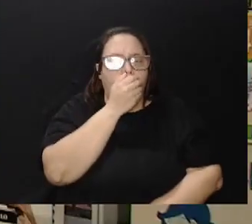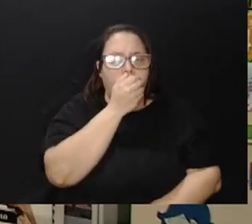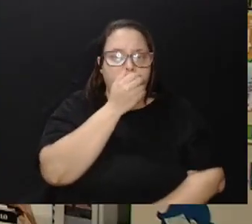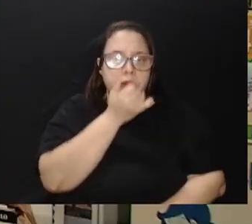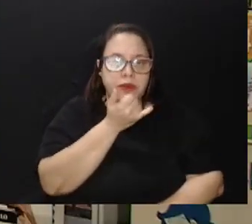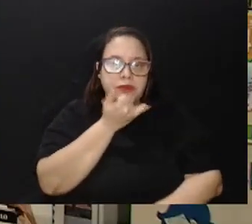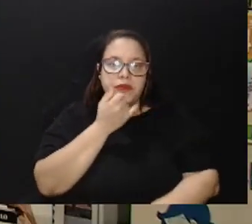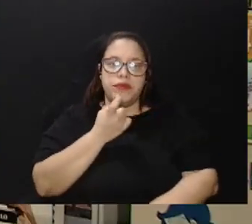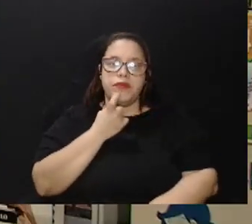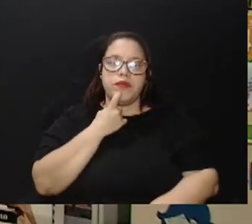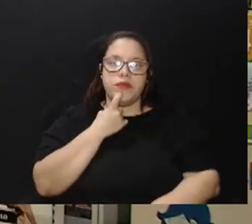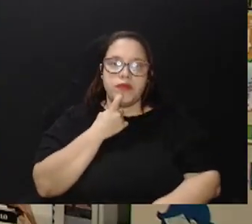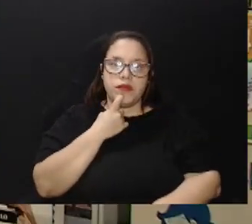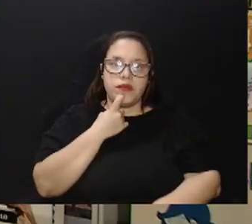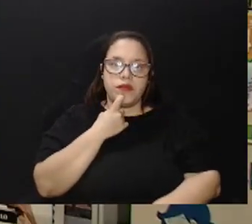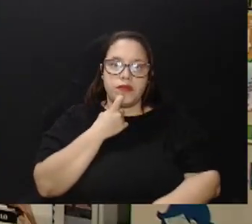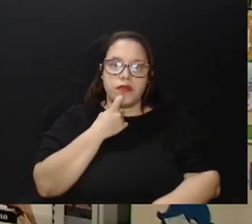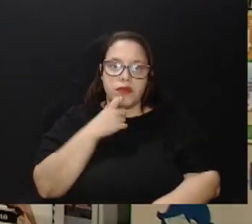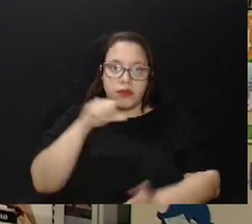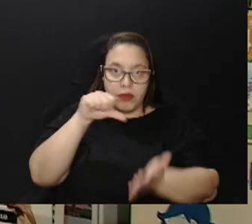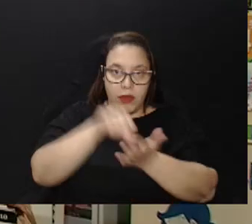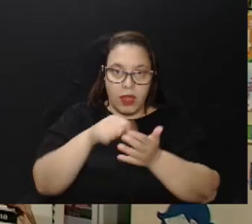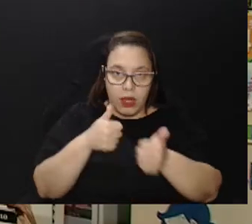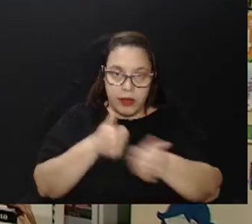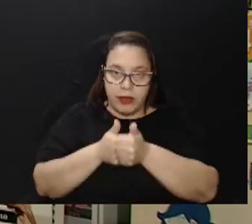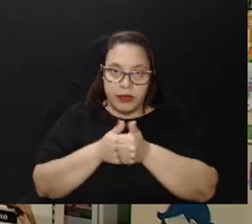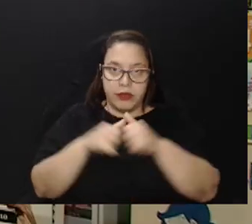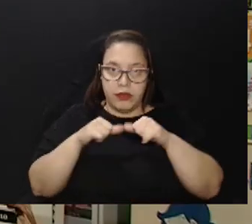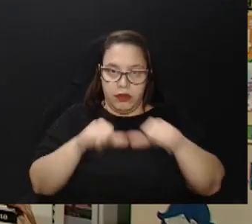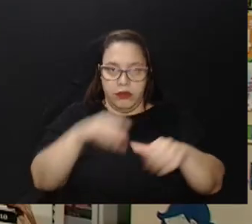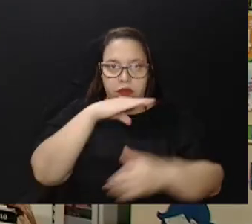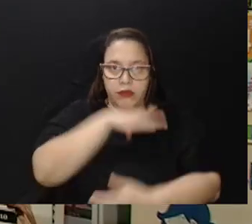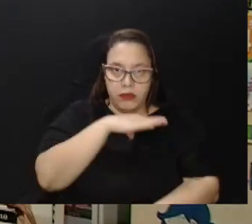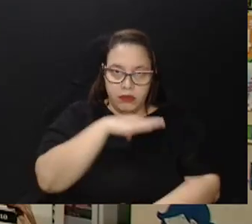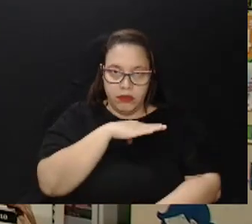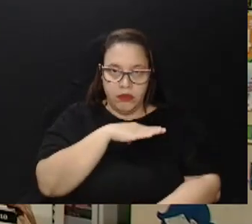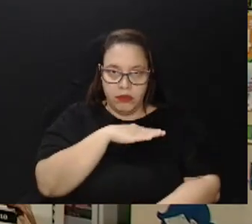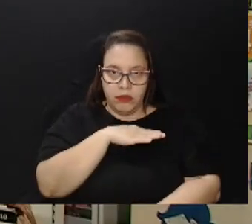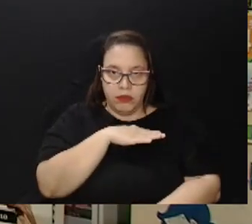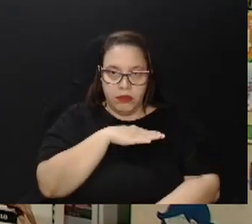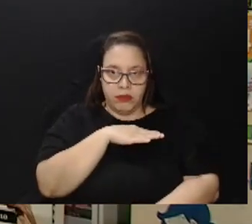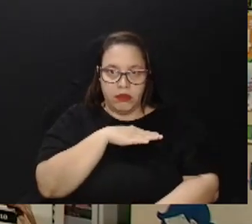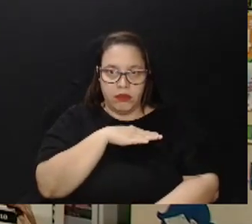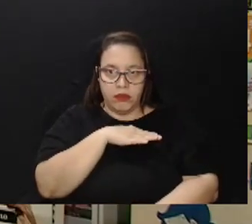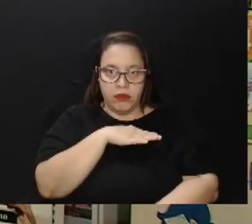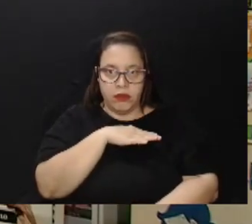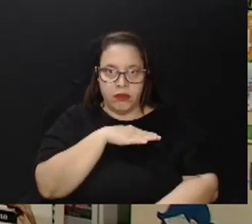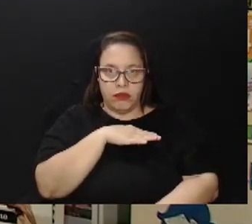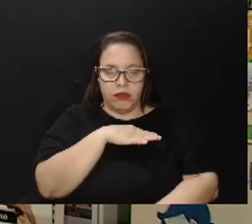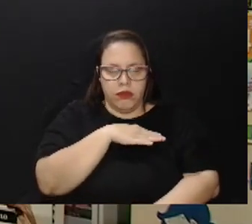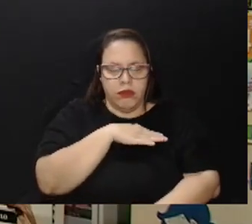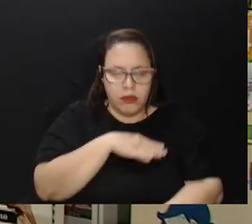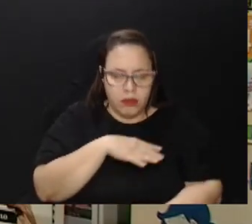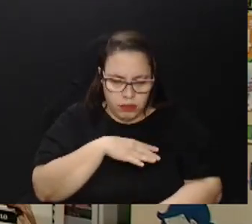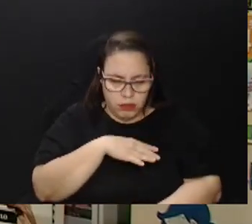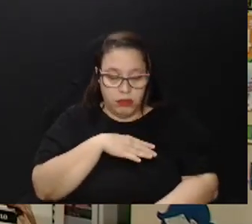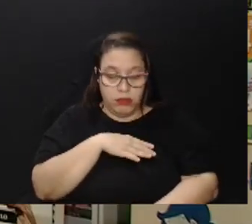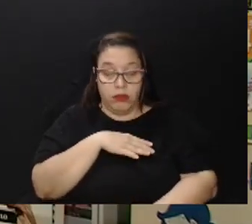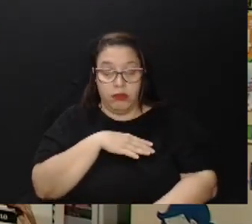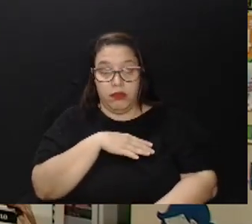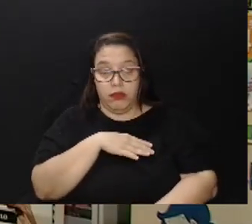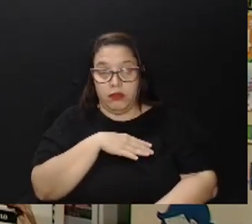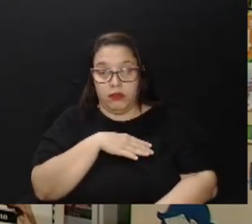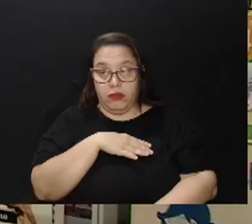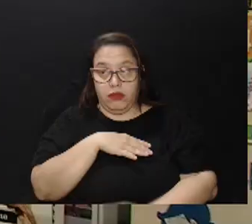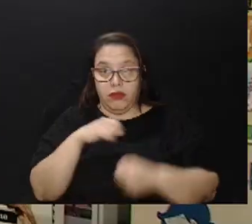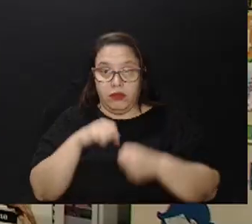a sede era lá perto do mercado, e o pessoal, a vida girava em torno do mercado, então eles fundaram